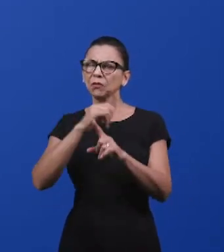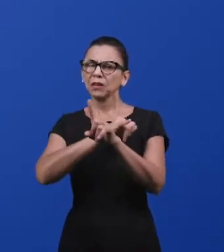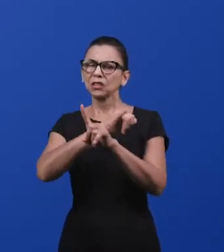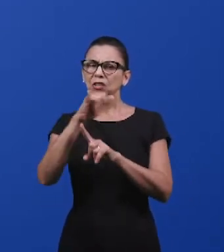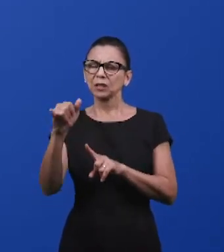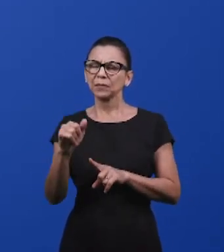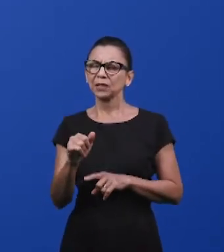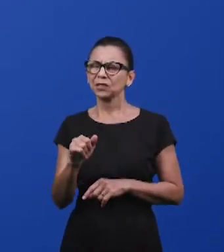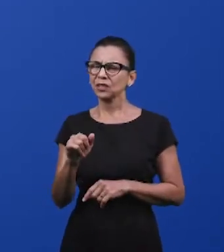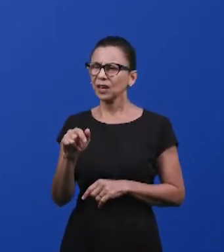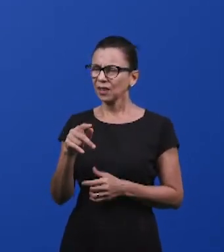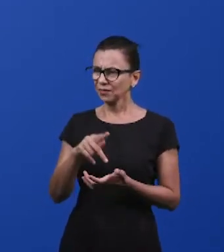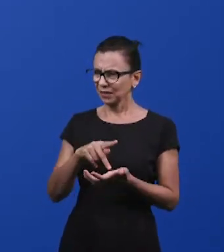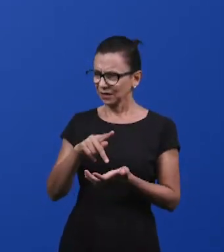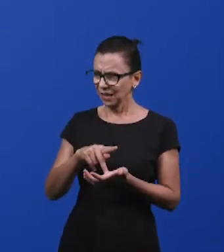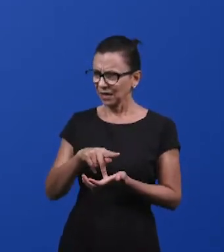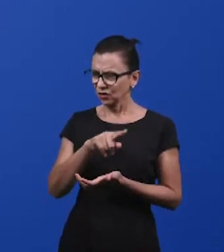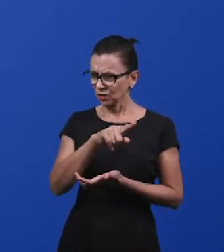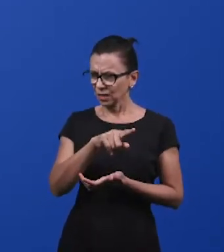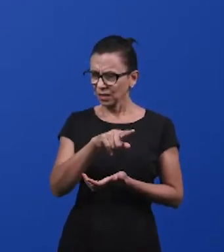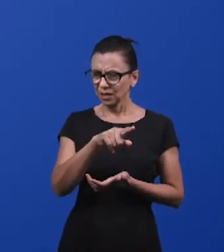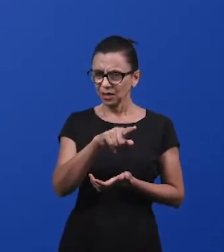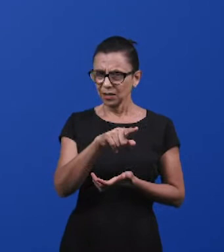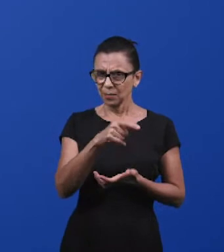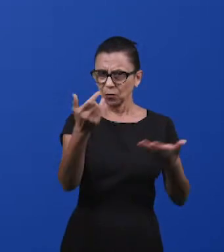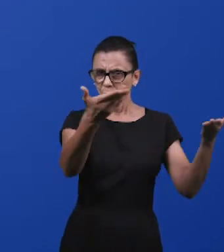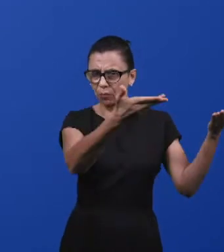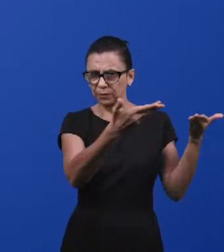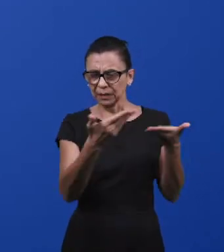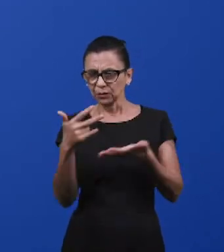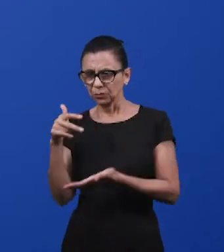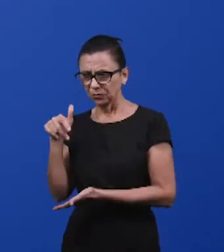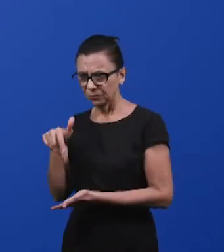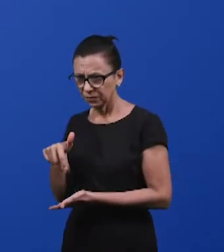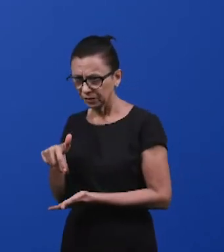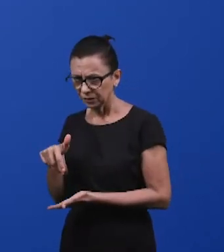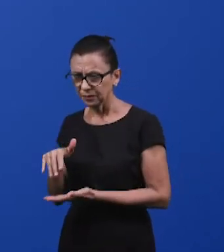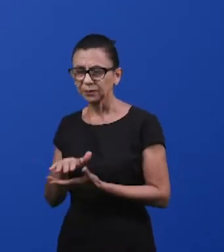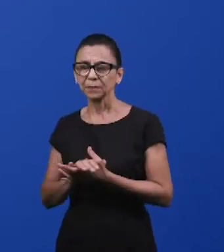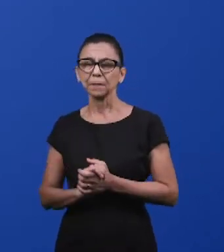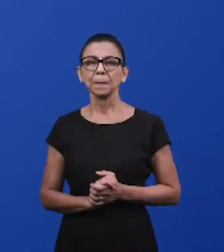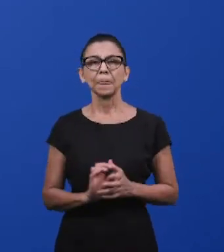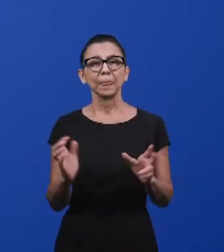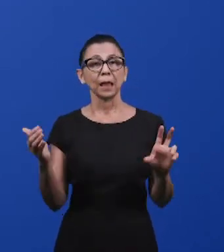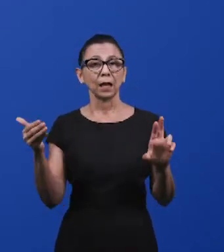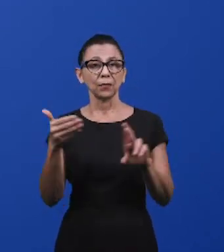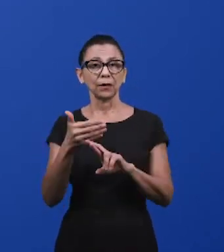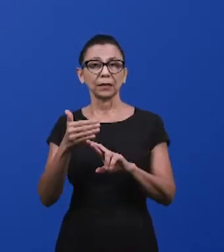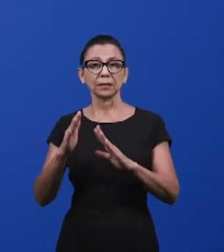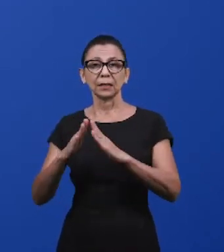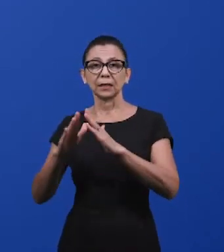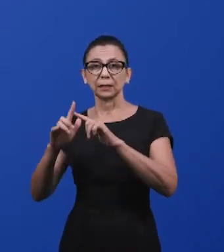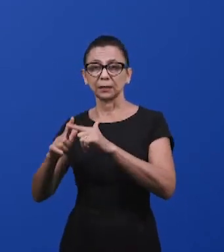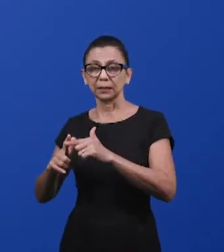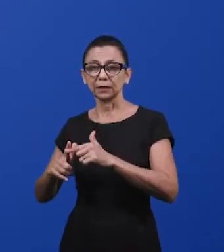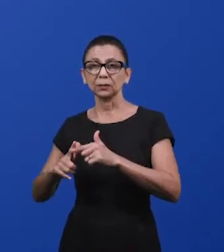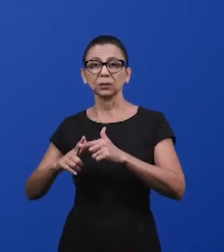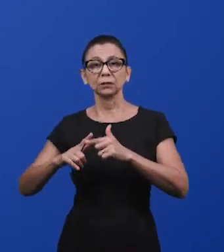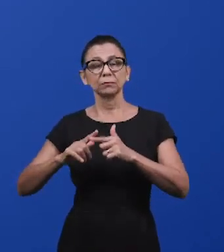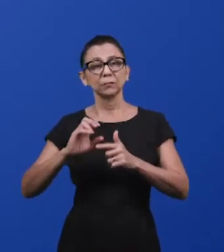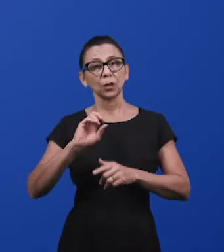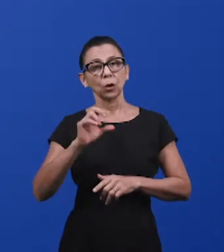resposta é sim. Refere-se à igreja ou a Israel, através da tribulação? A resposta